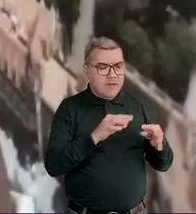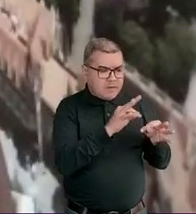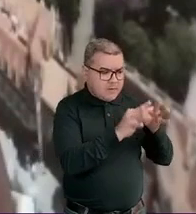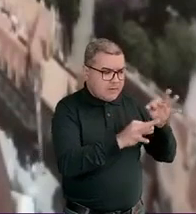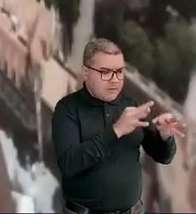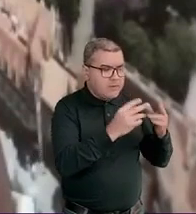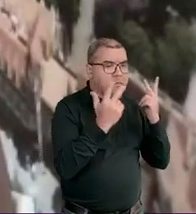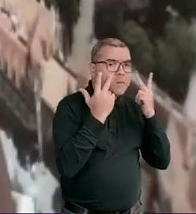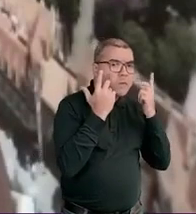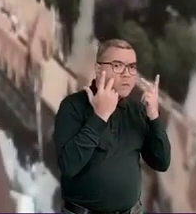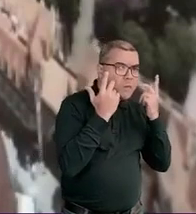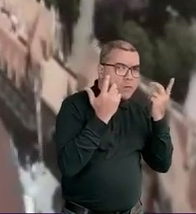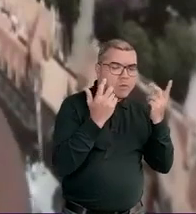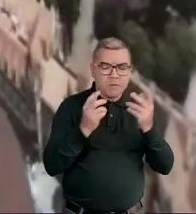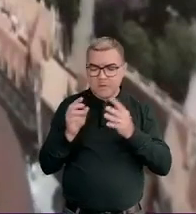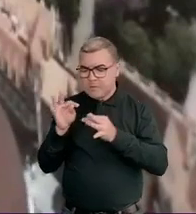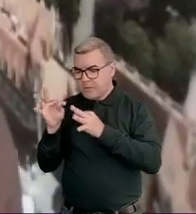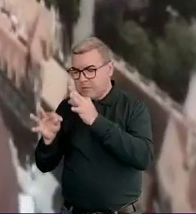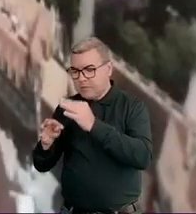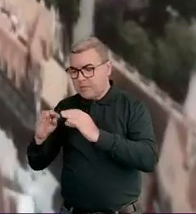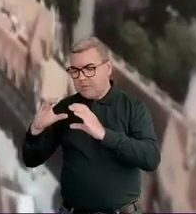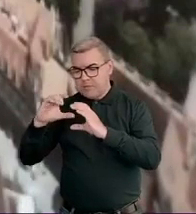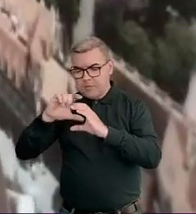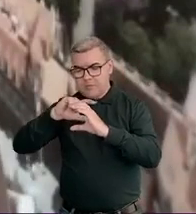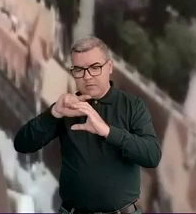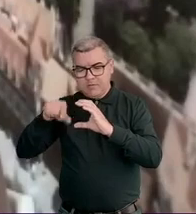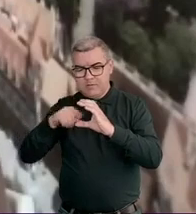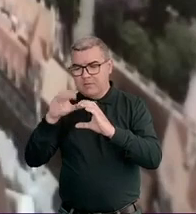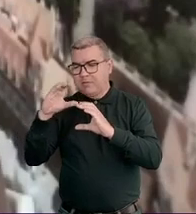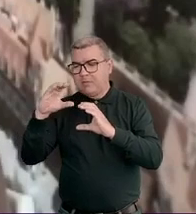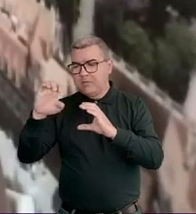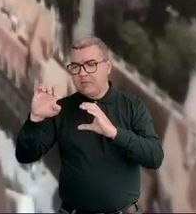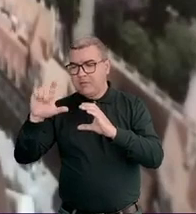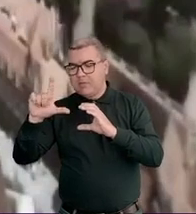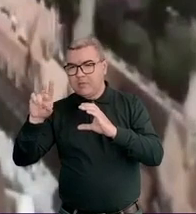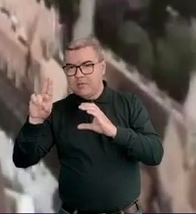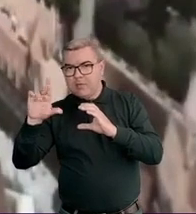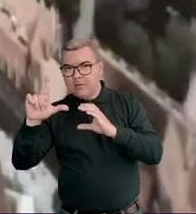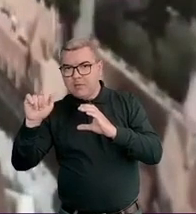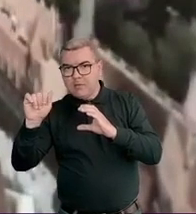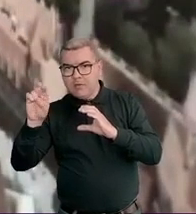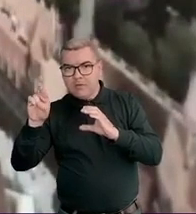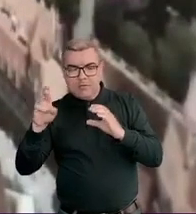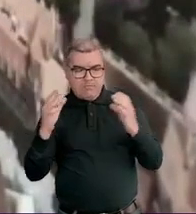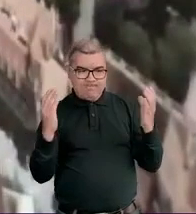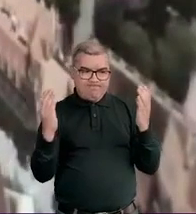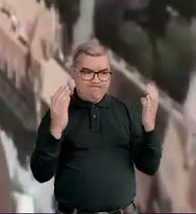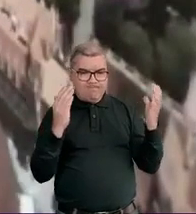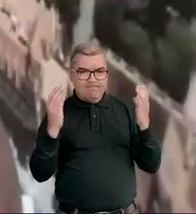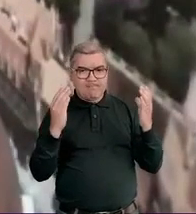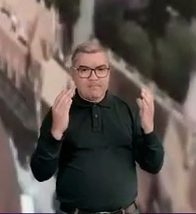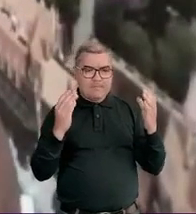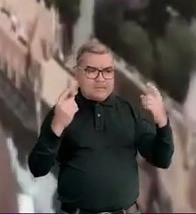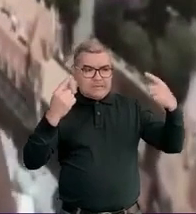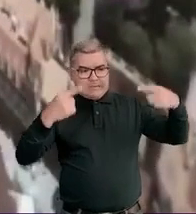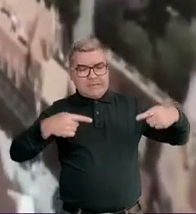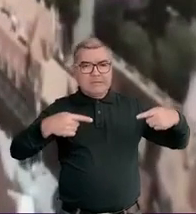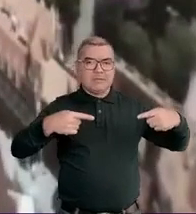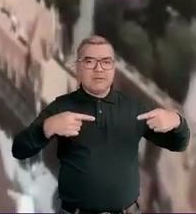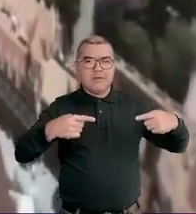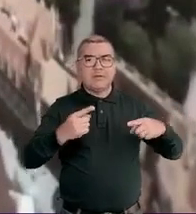convencional, mas que também esse procedimento já tem também sido colocado em xeque por